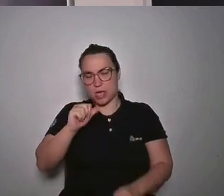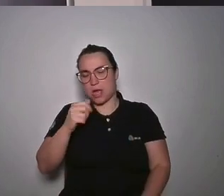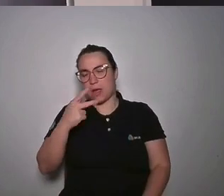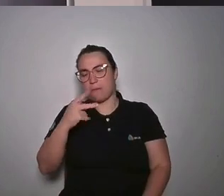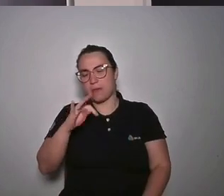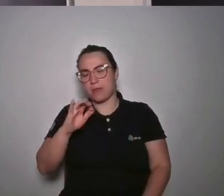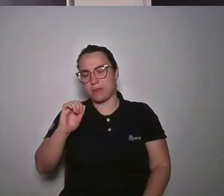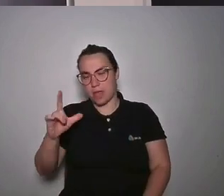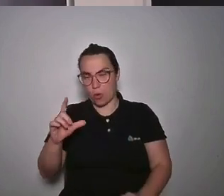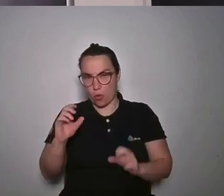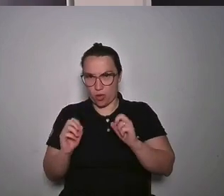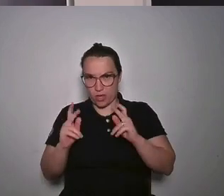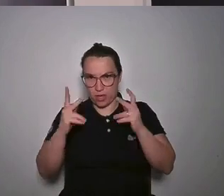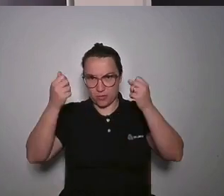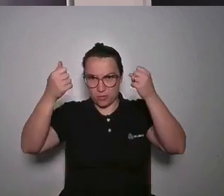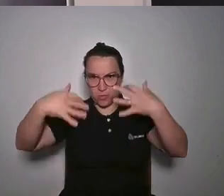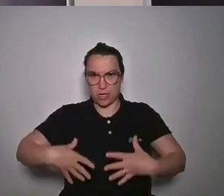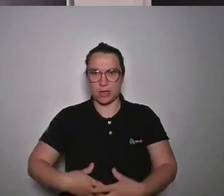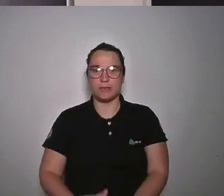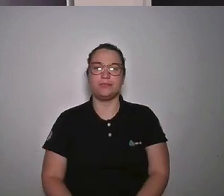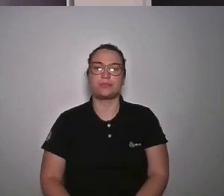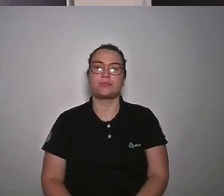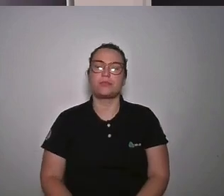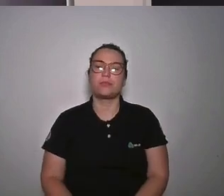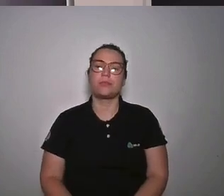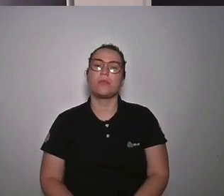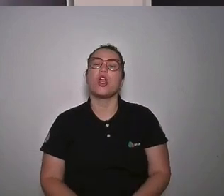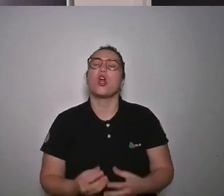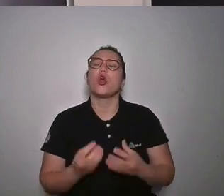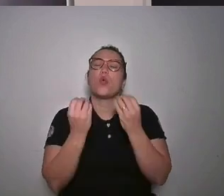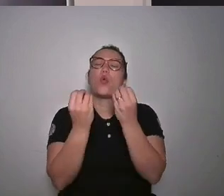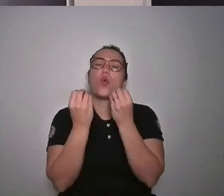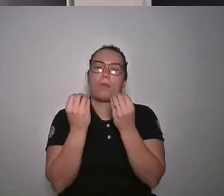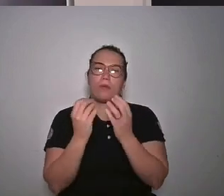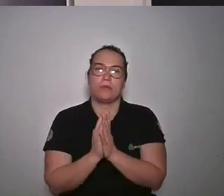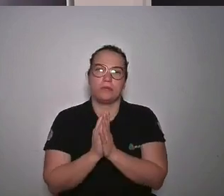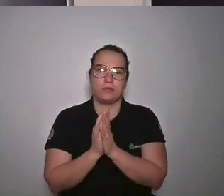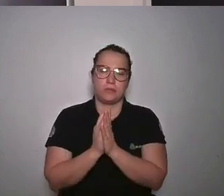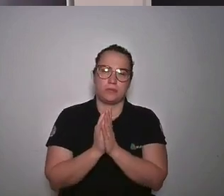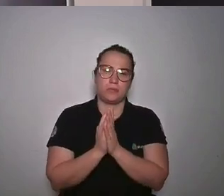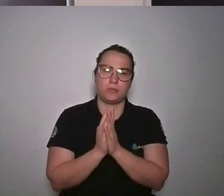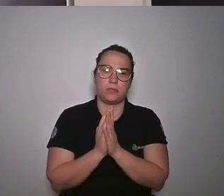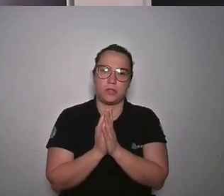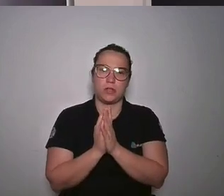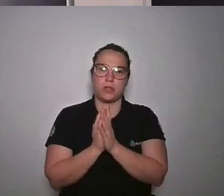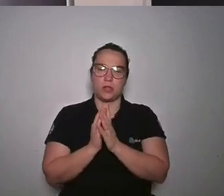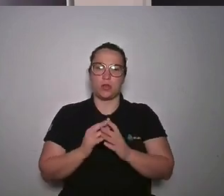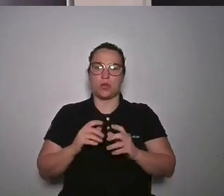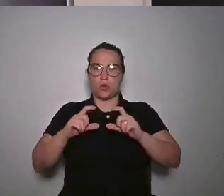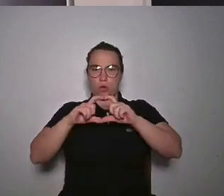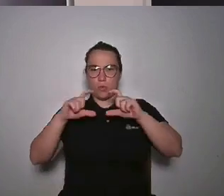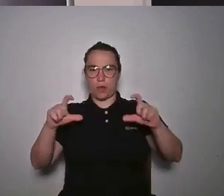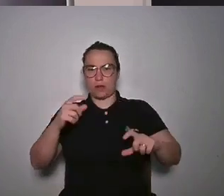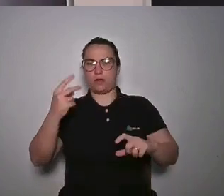de capital. Como é que você chega nisso? Em atenção, aqui determina o parágrafo